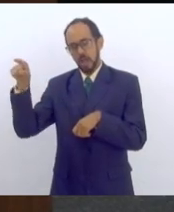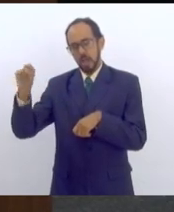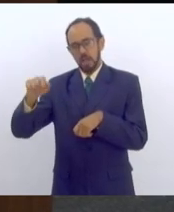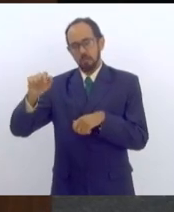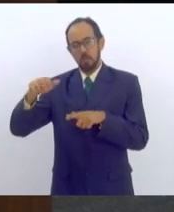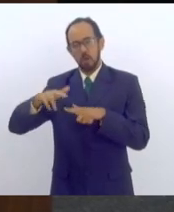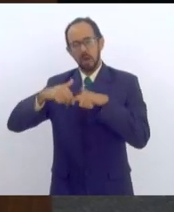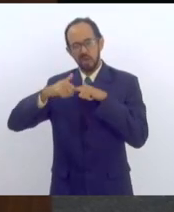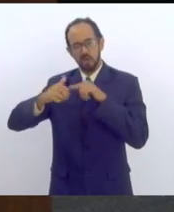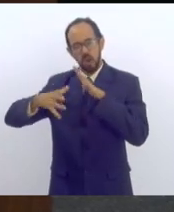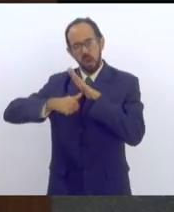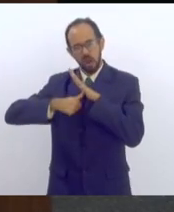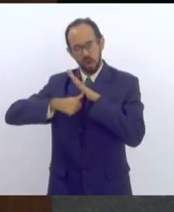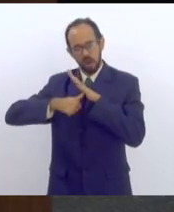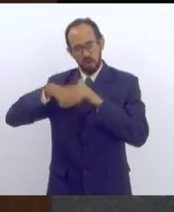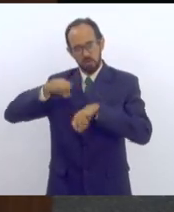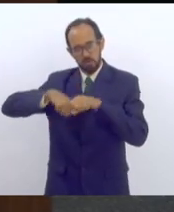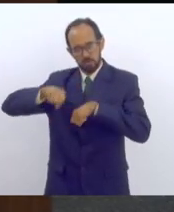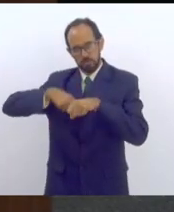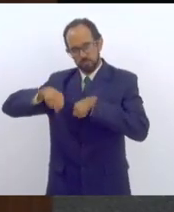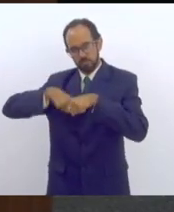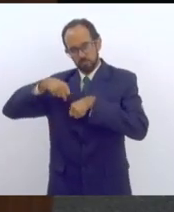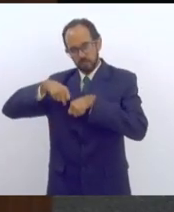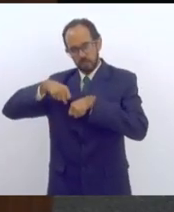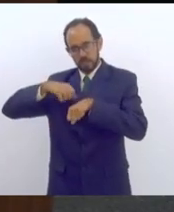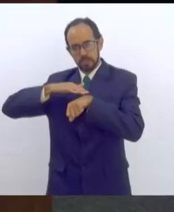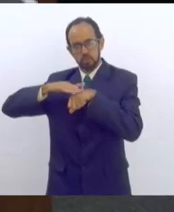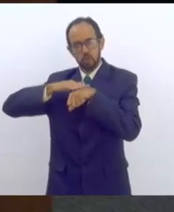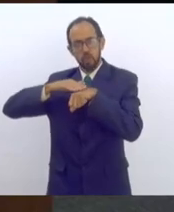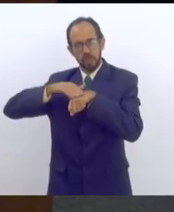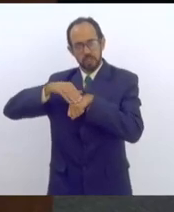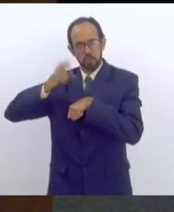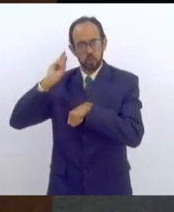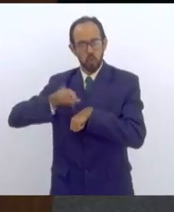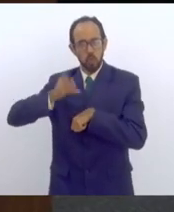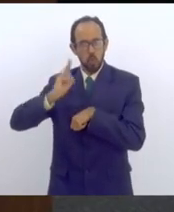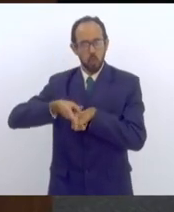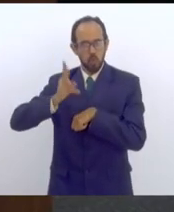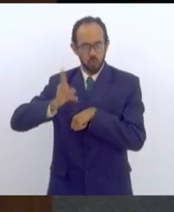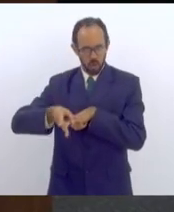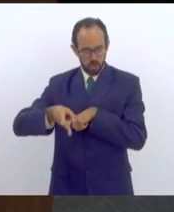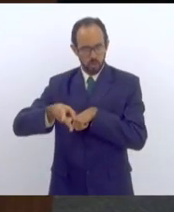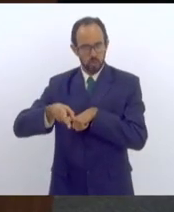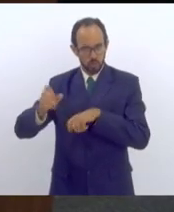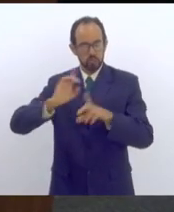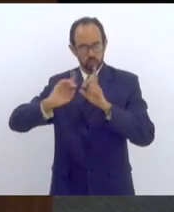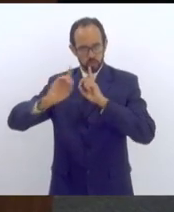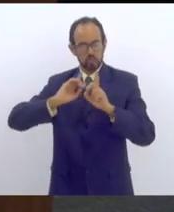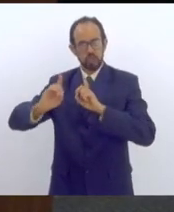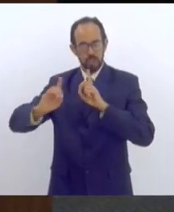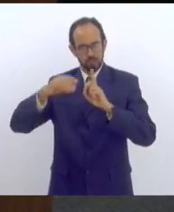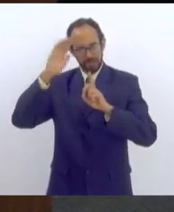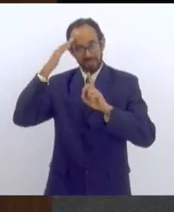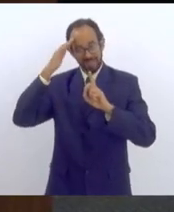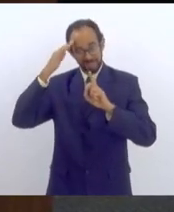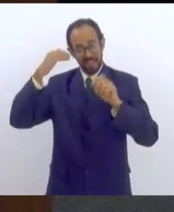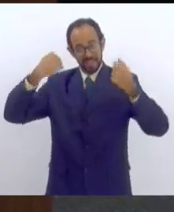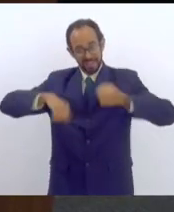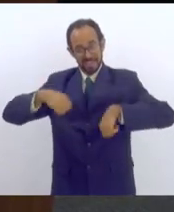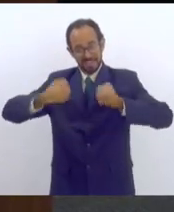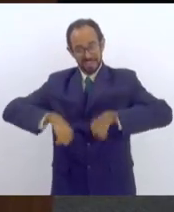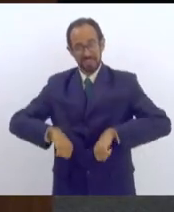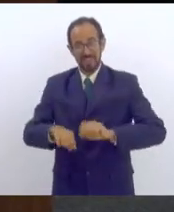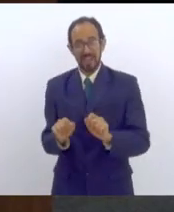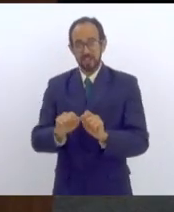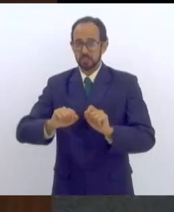uma bicicleta, essas conversas continuaram, e esses diálogos para entender as